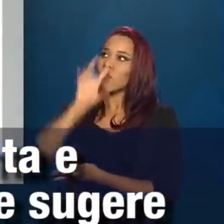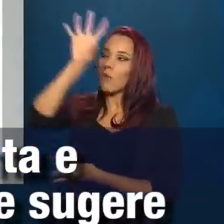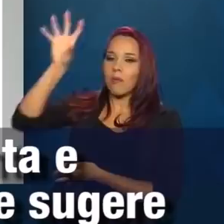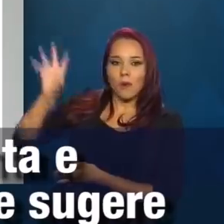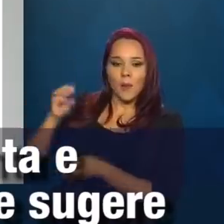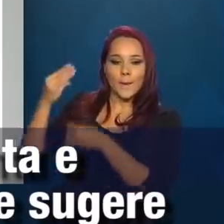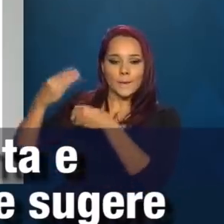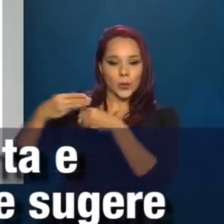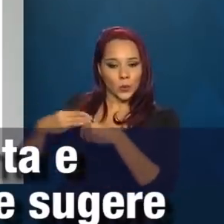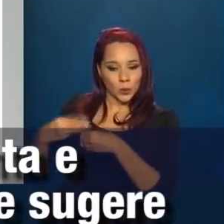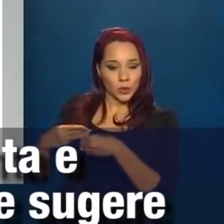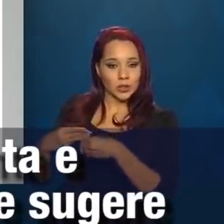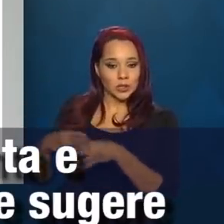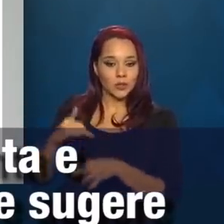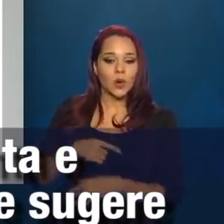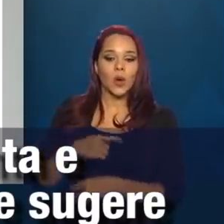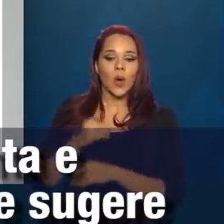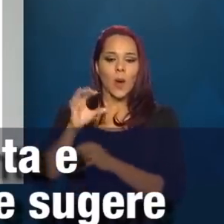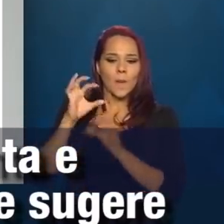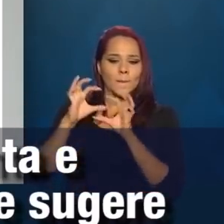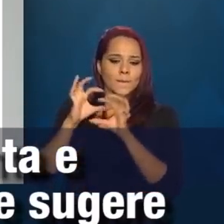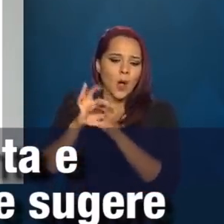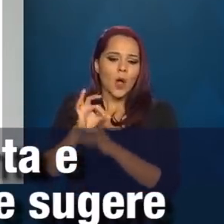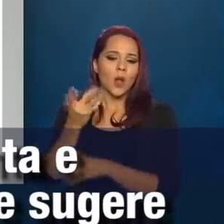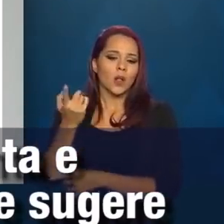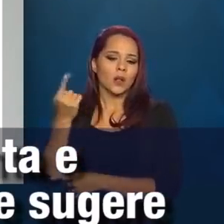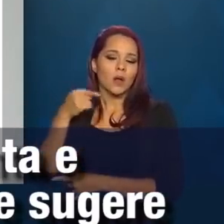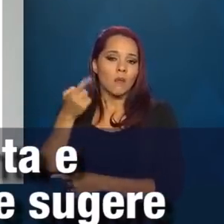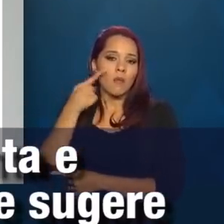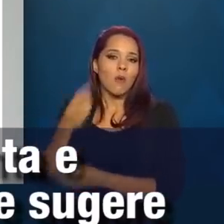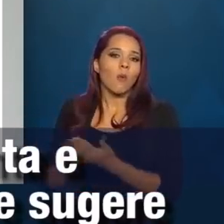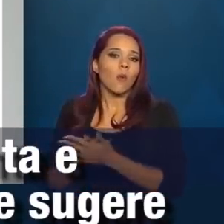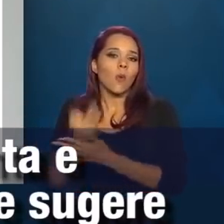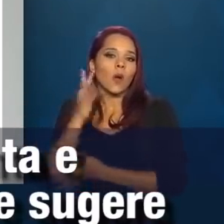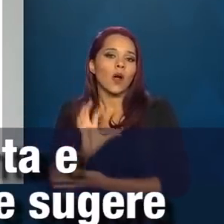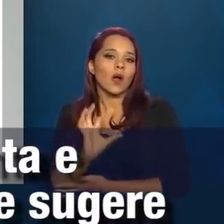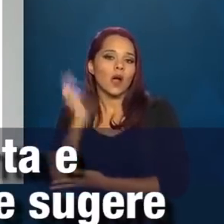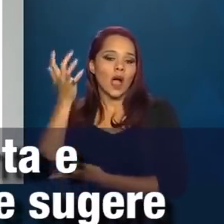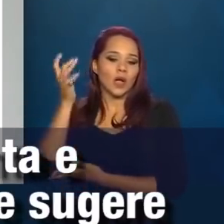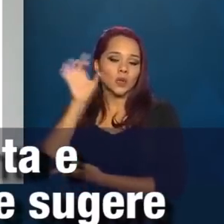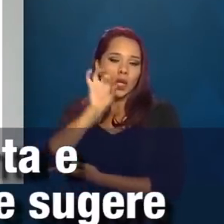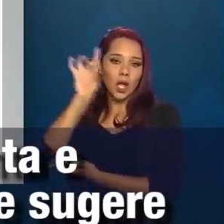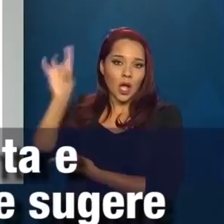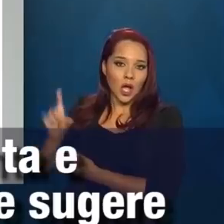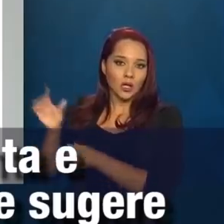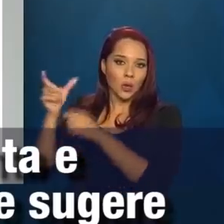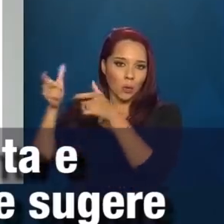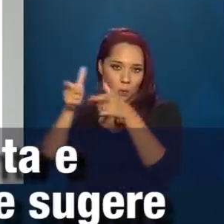município, e as bolas demonstram a quantidade de casos, a incidência de casos em cada localidade. E do lado